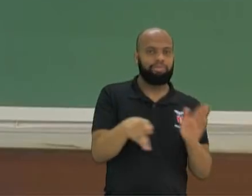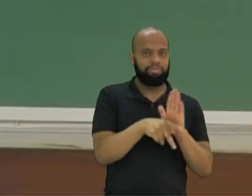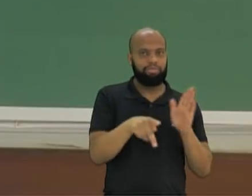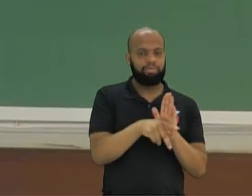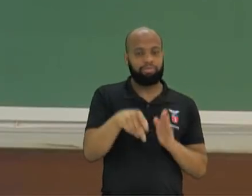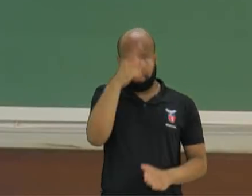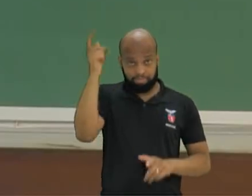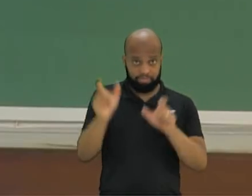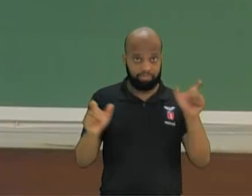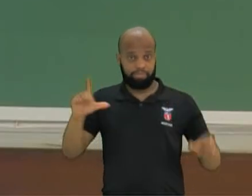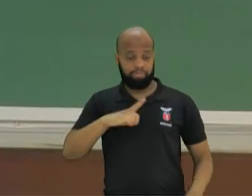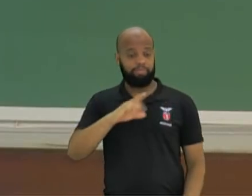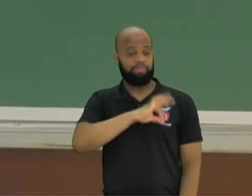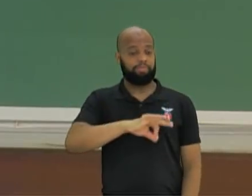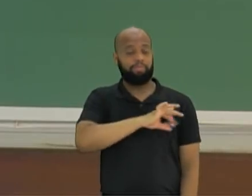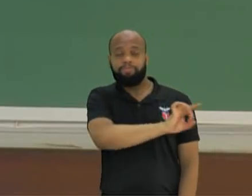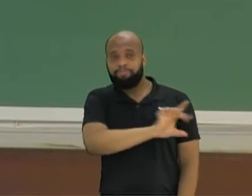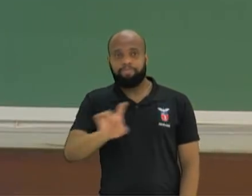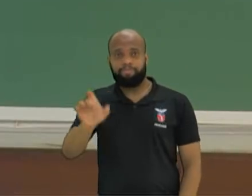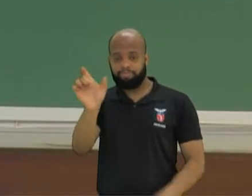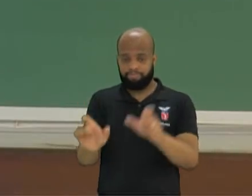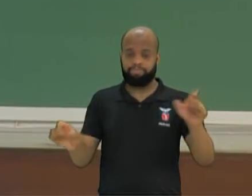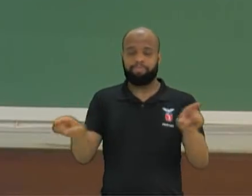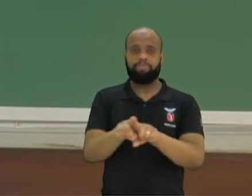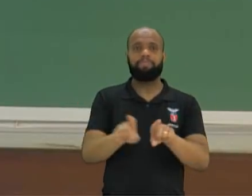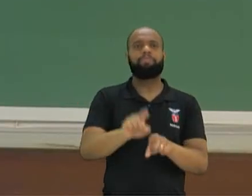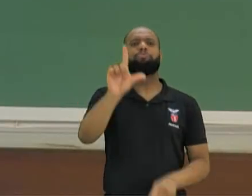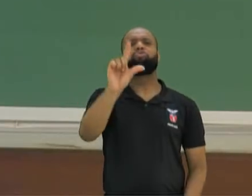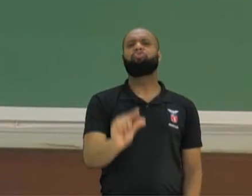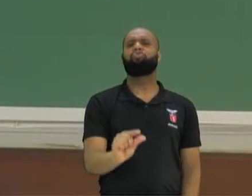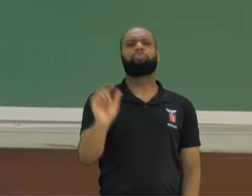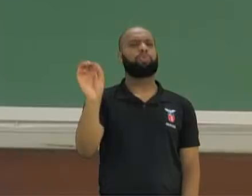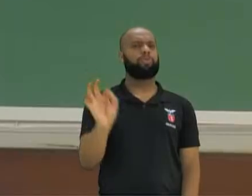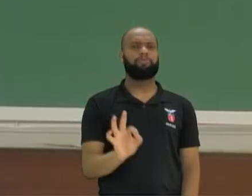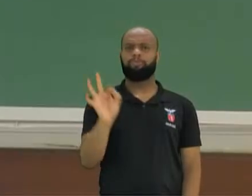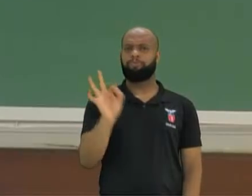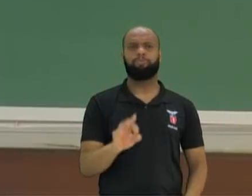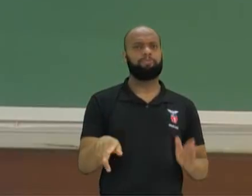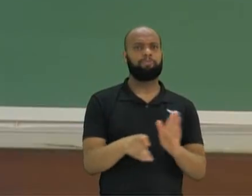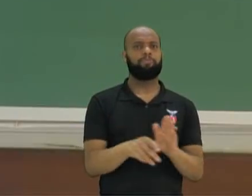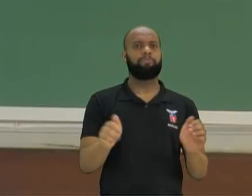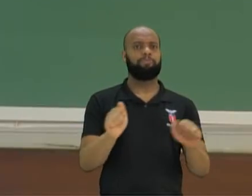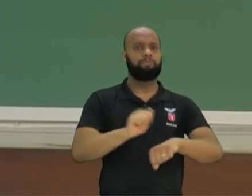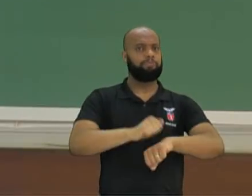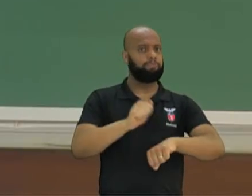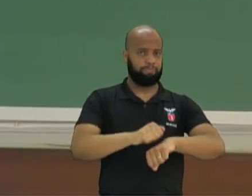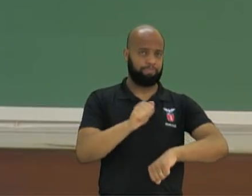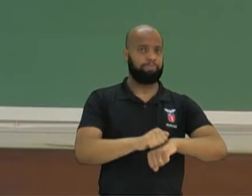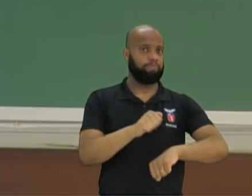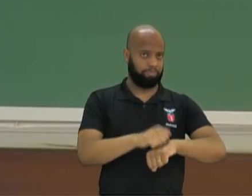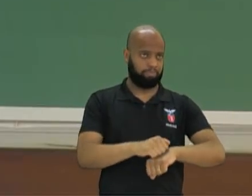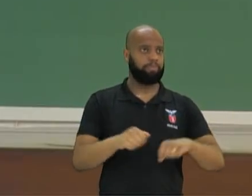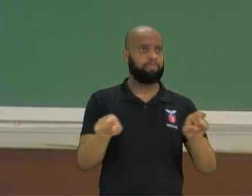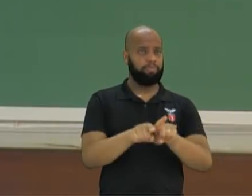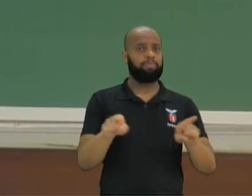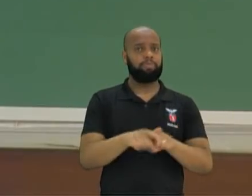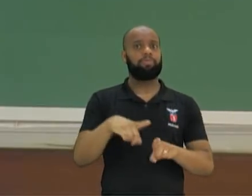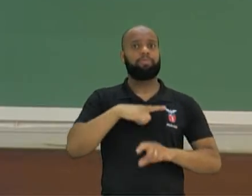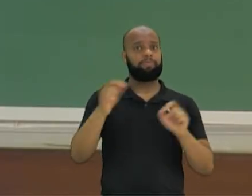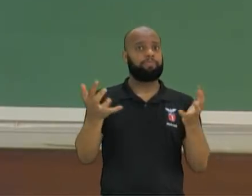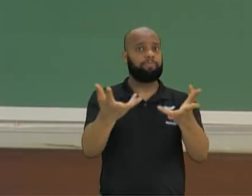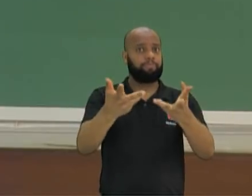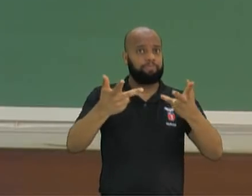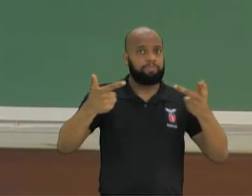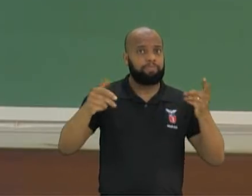pessoa. Os baixos índices de pobreza também, que a Austrália apresenta, né? E isso, claro, vai refletir na